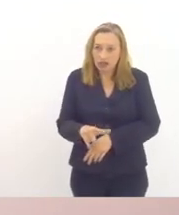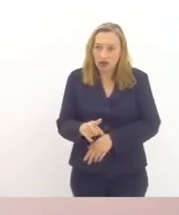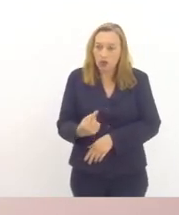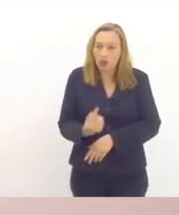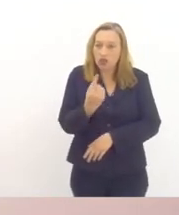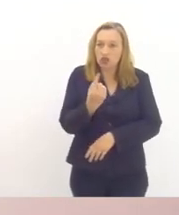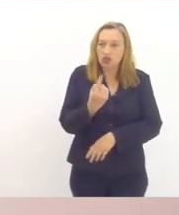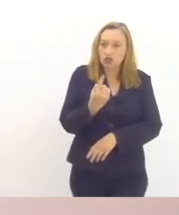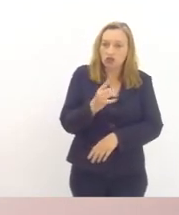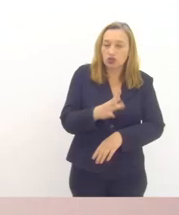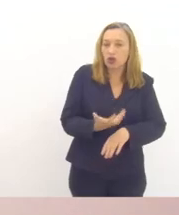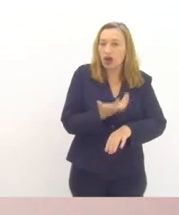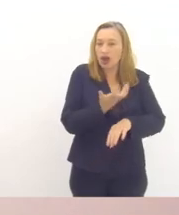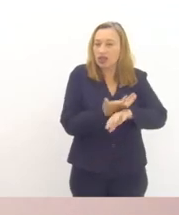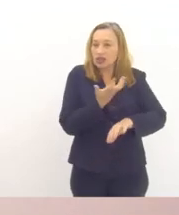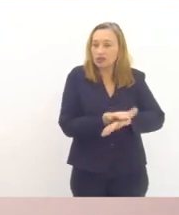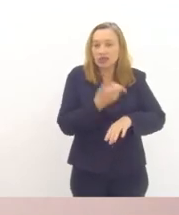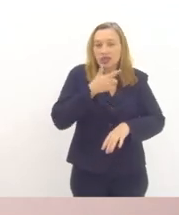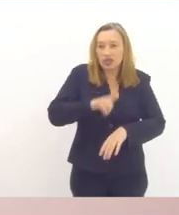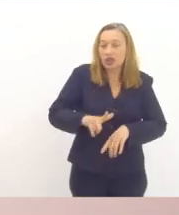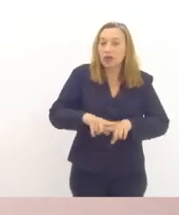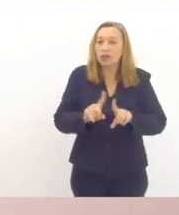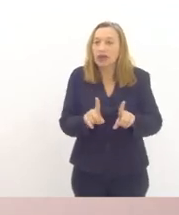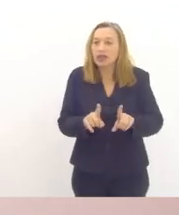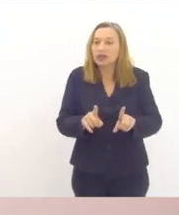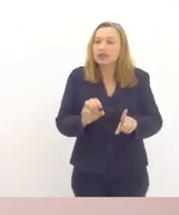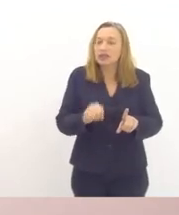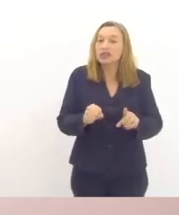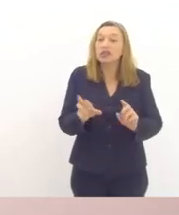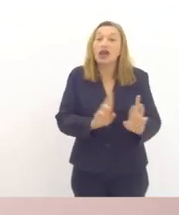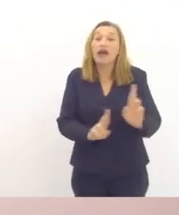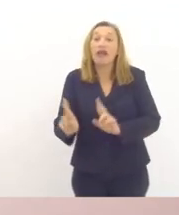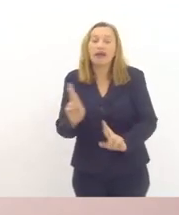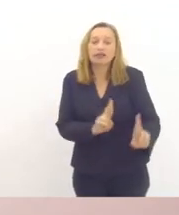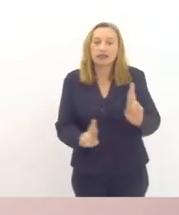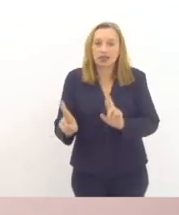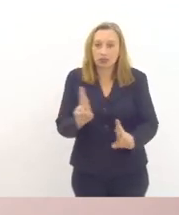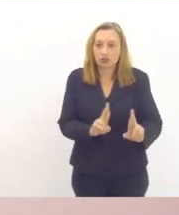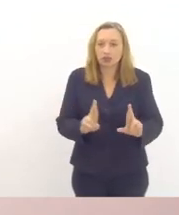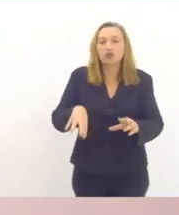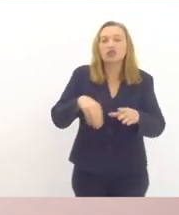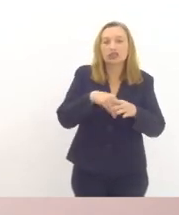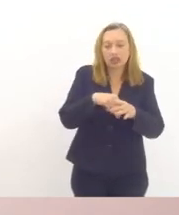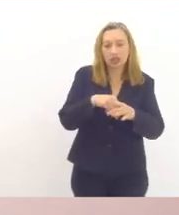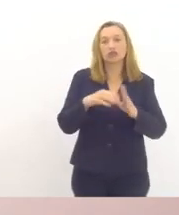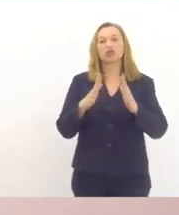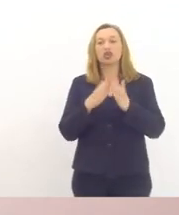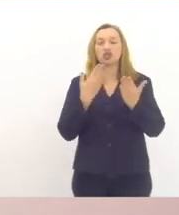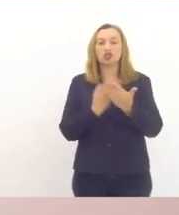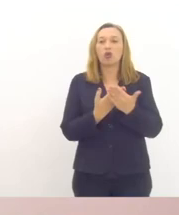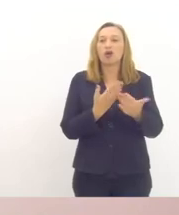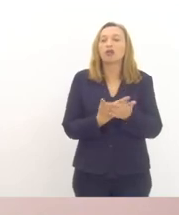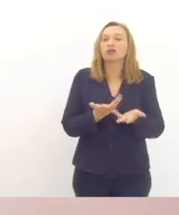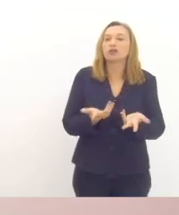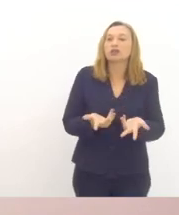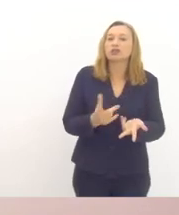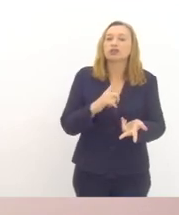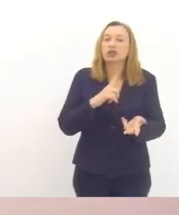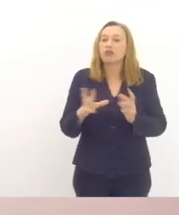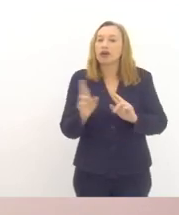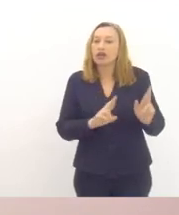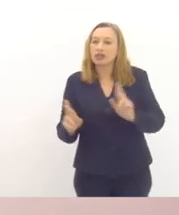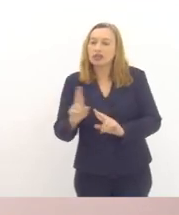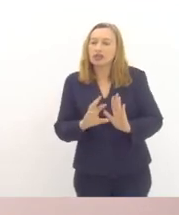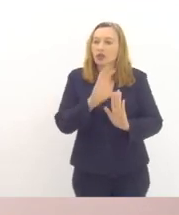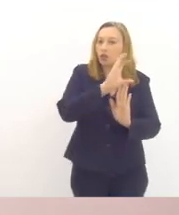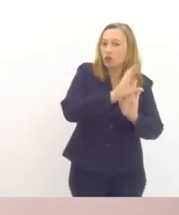disciplina de línguas. Elas estão nas relações dentro da escola. Portanto, tem uma relação com